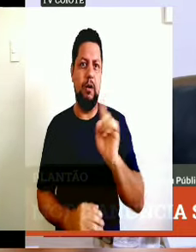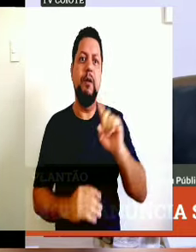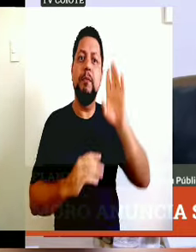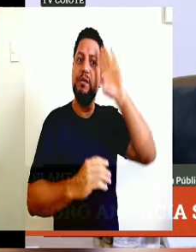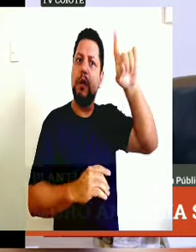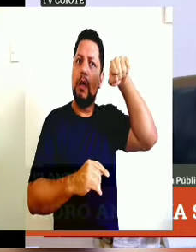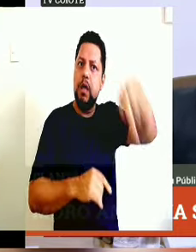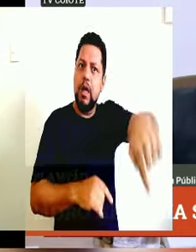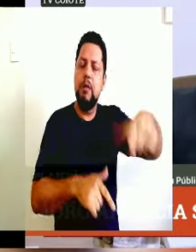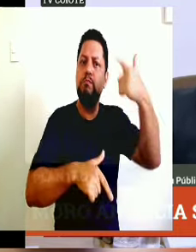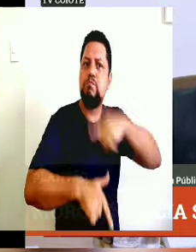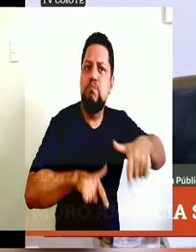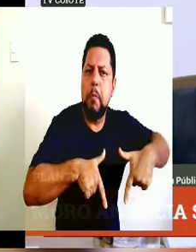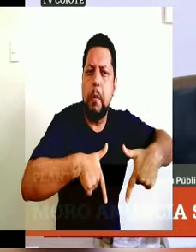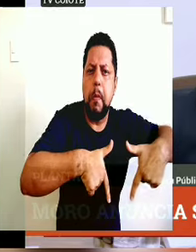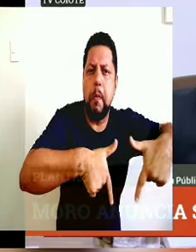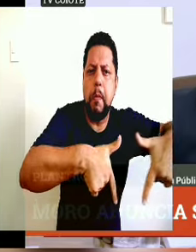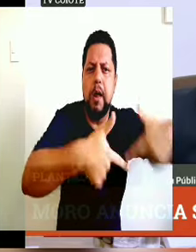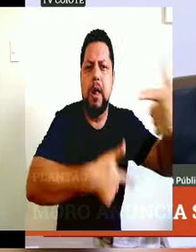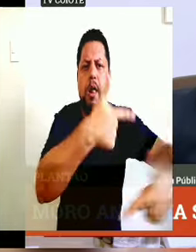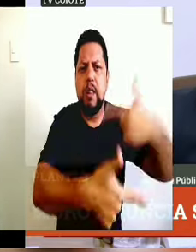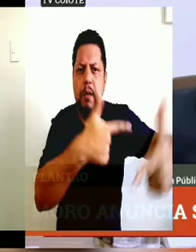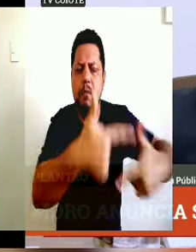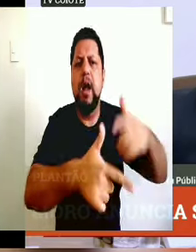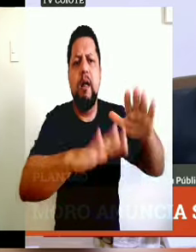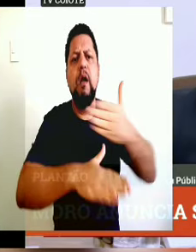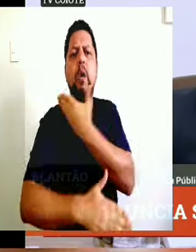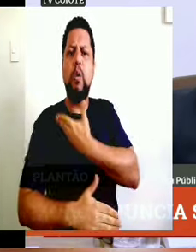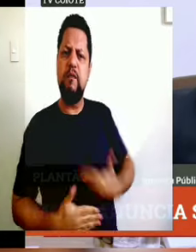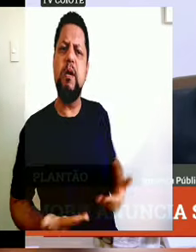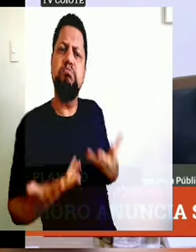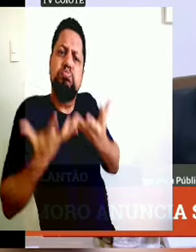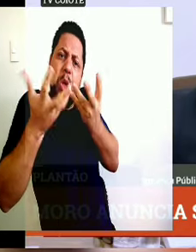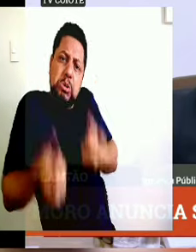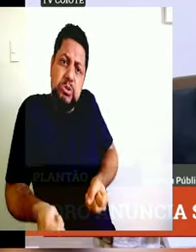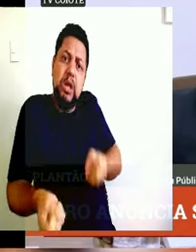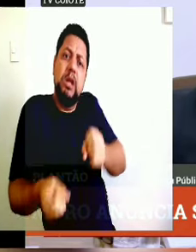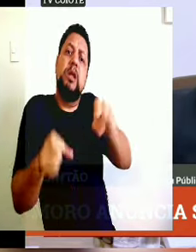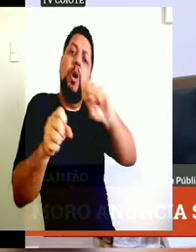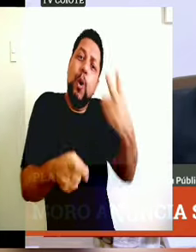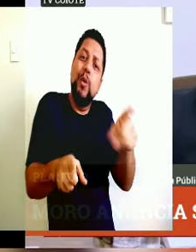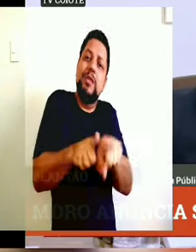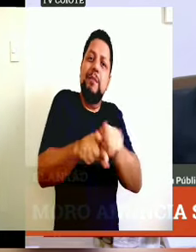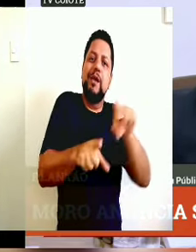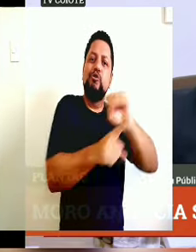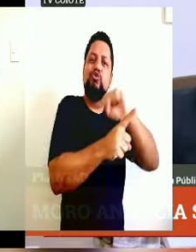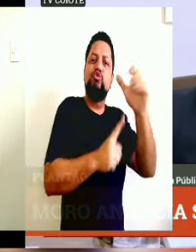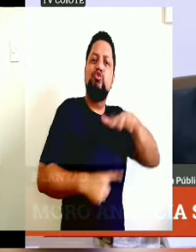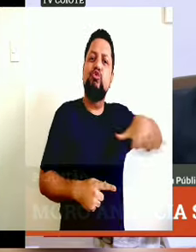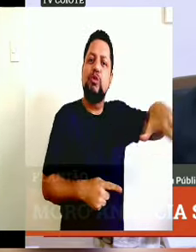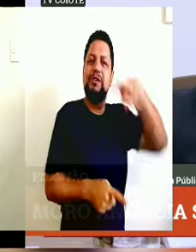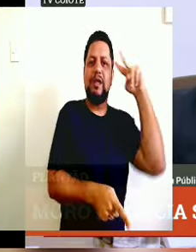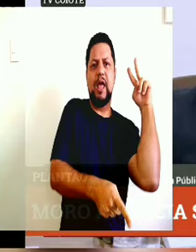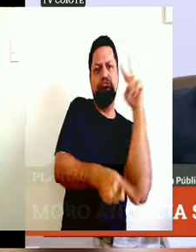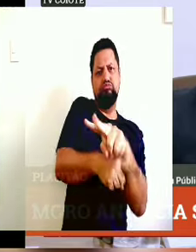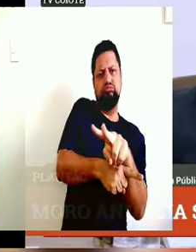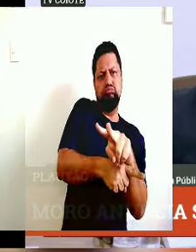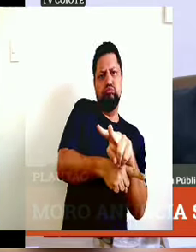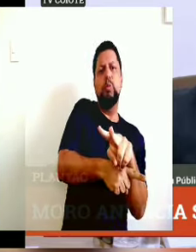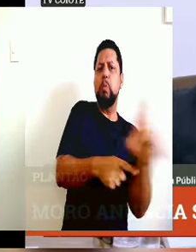fosse possível realizar esse trabalho. Seja de bom grado ou seja pela pressão da sociedade, essa autonomia foi mantida.